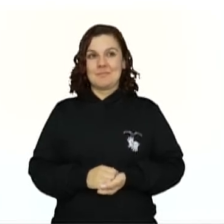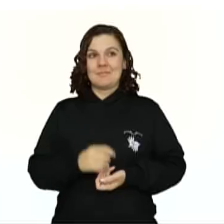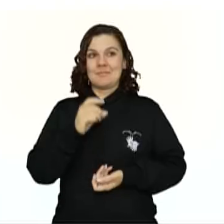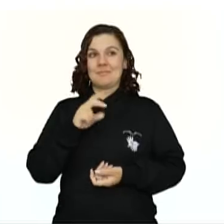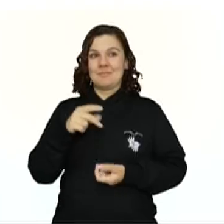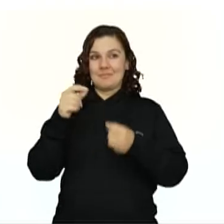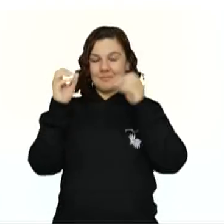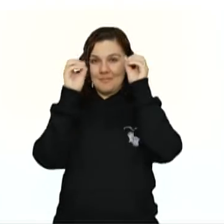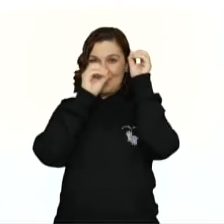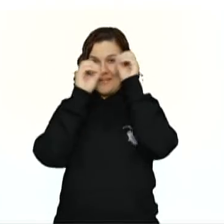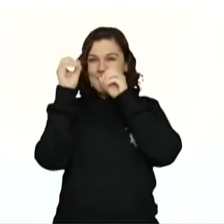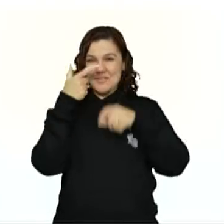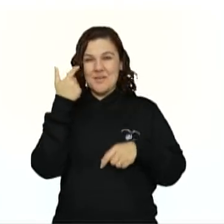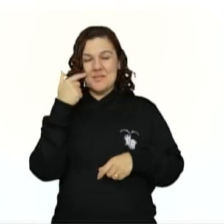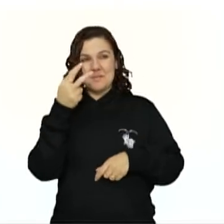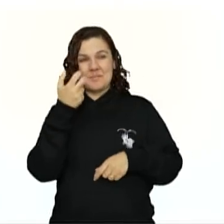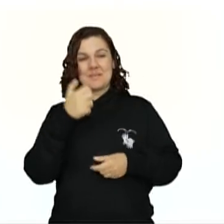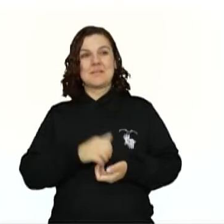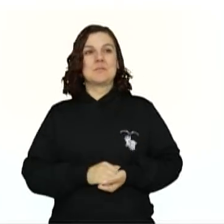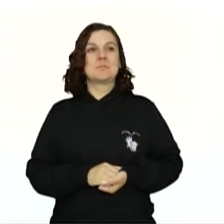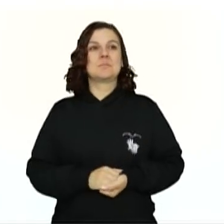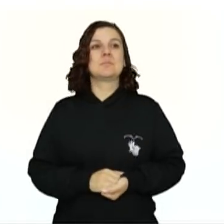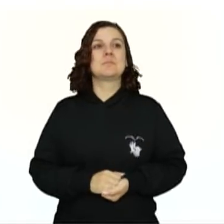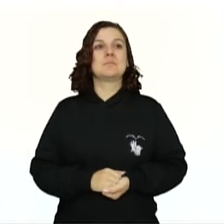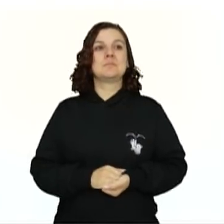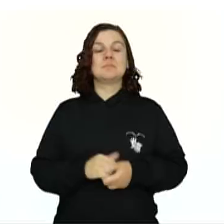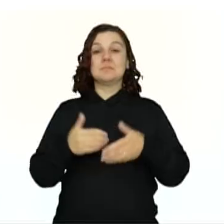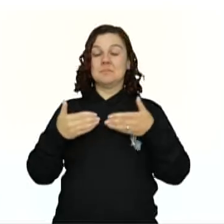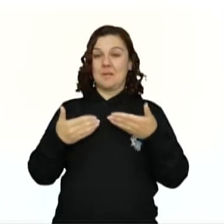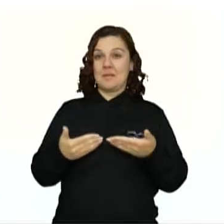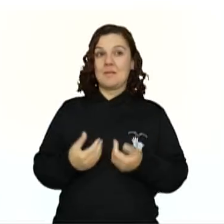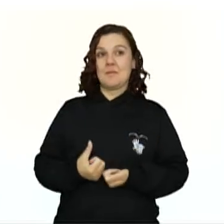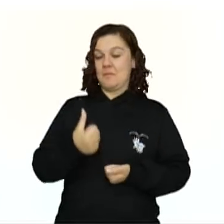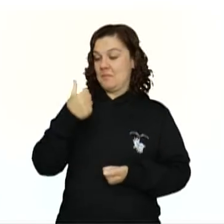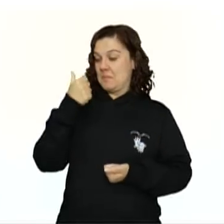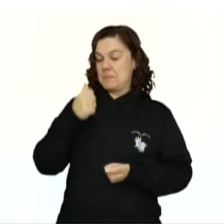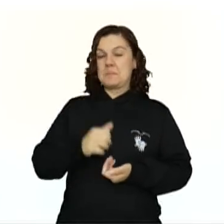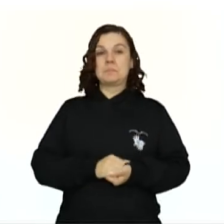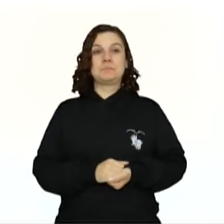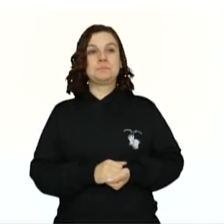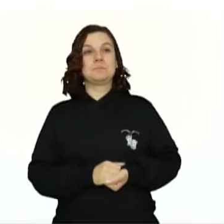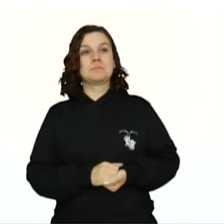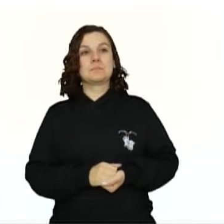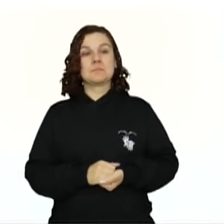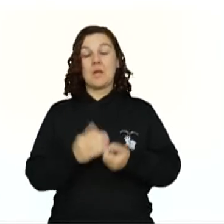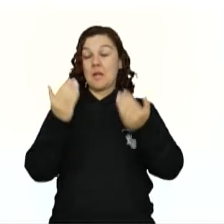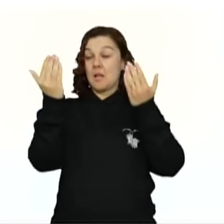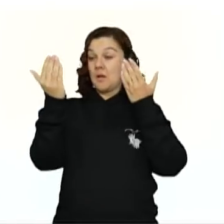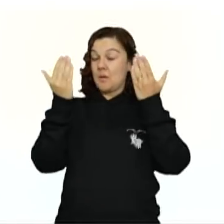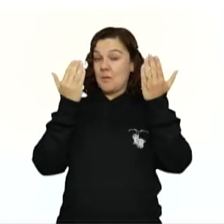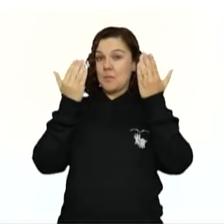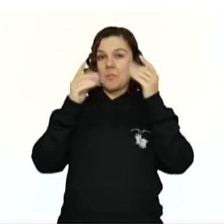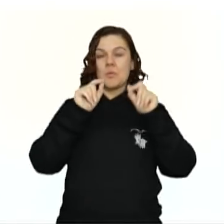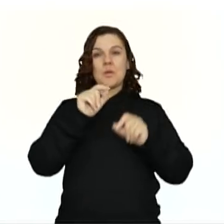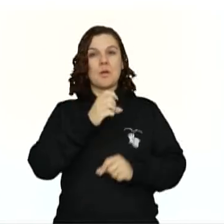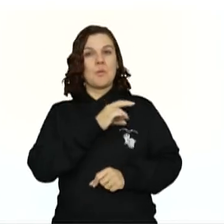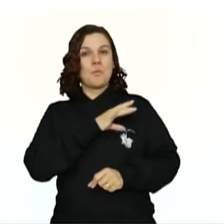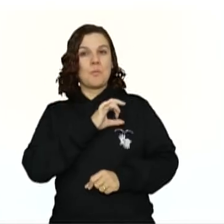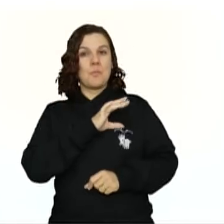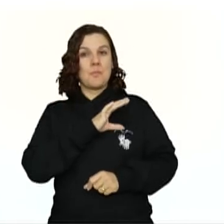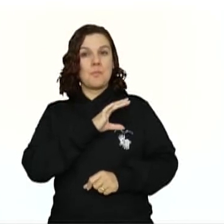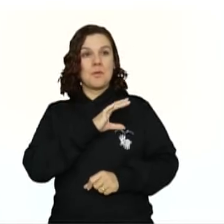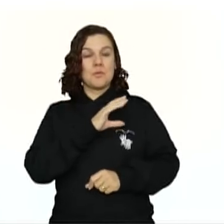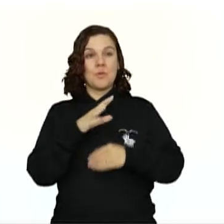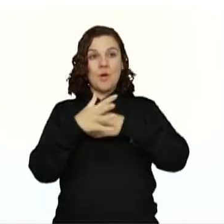que ele tá mexendo? Parece para vocês? Aqui para mim aparece. Então, ela faz uma comparação do medo